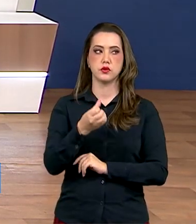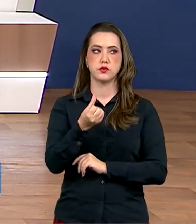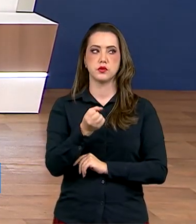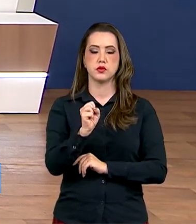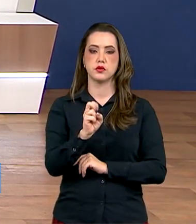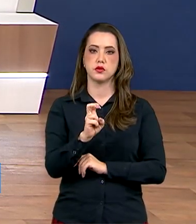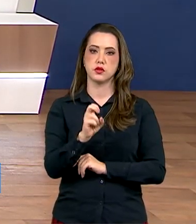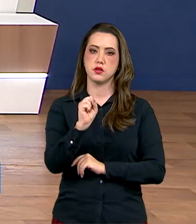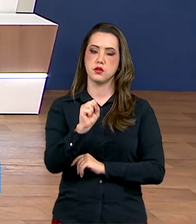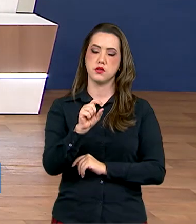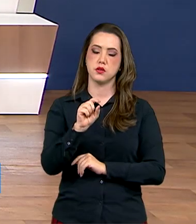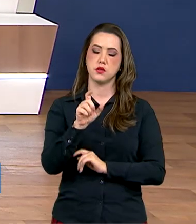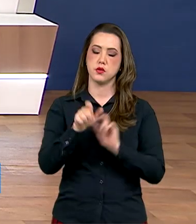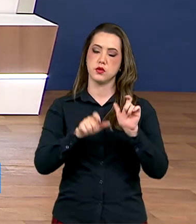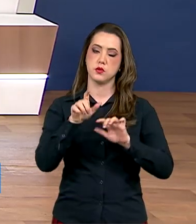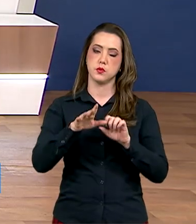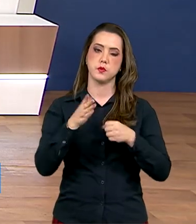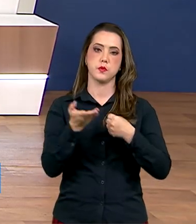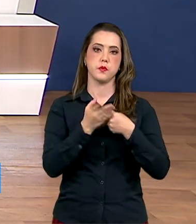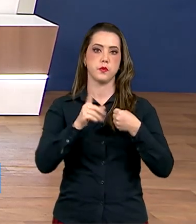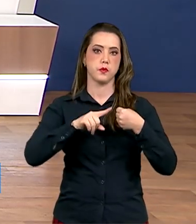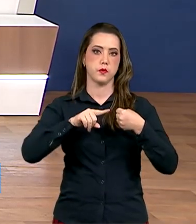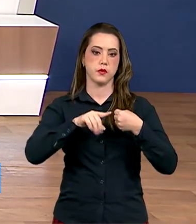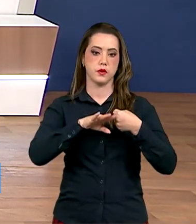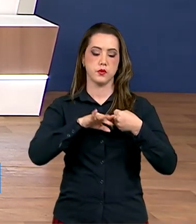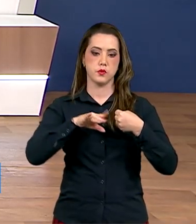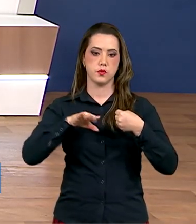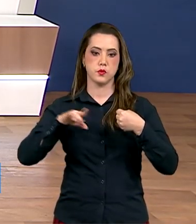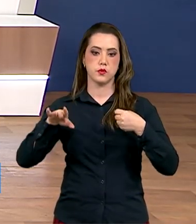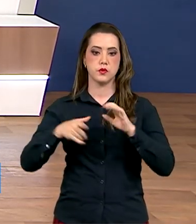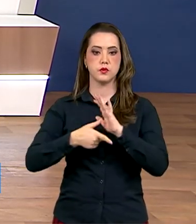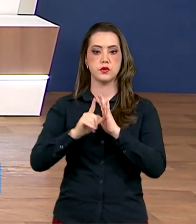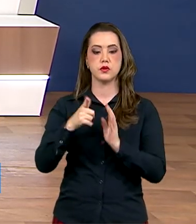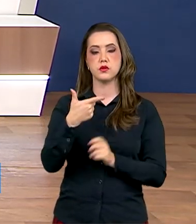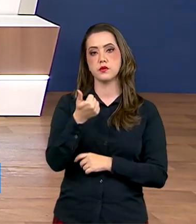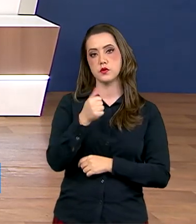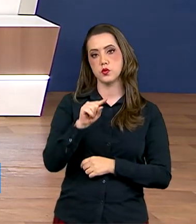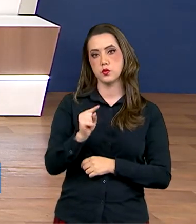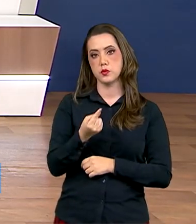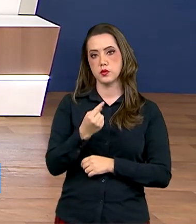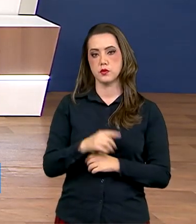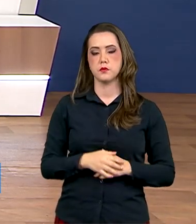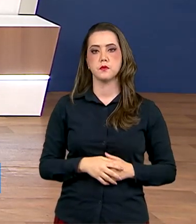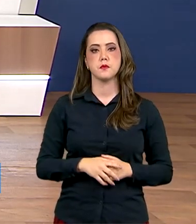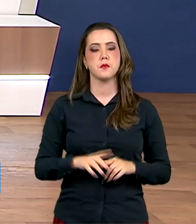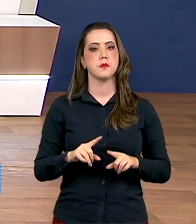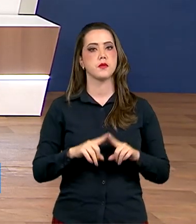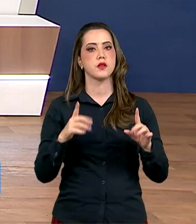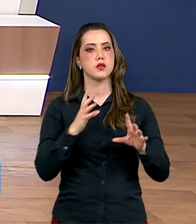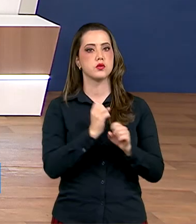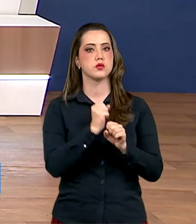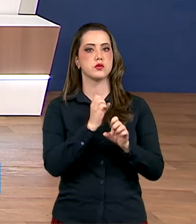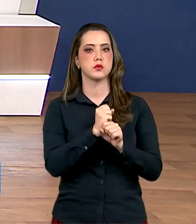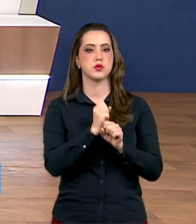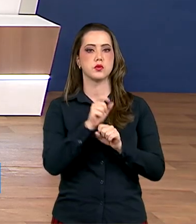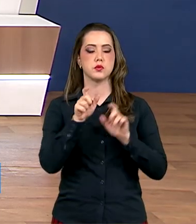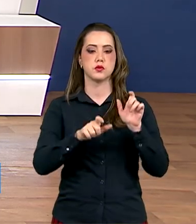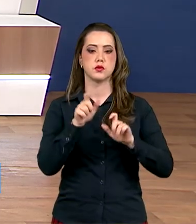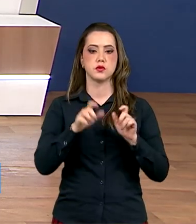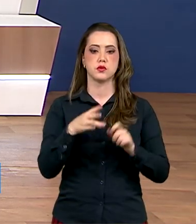29.658 de média móvel, e na segunda-feira da semana passada estava em 21.899. Casos acumulados passam